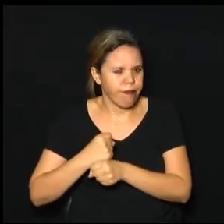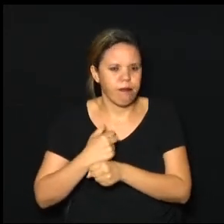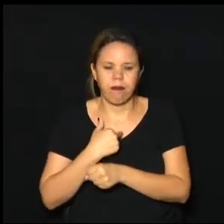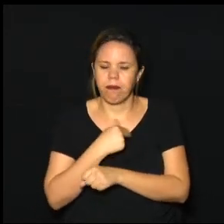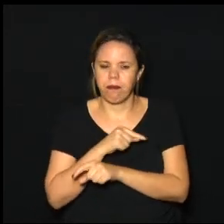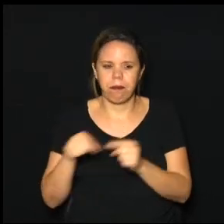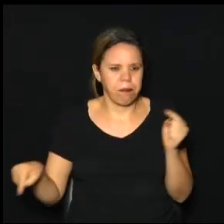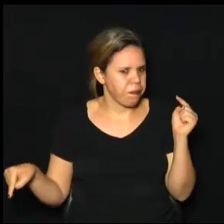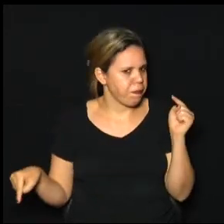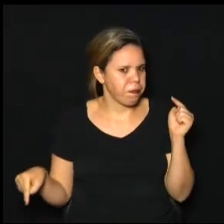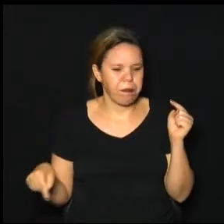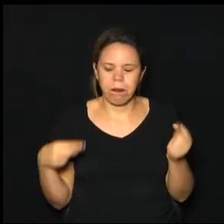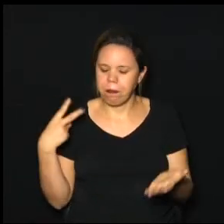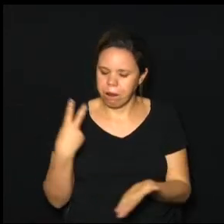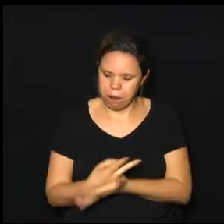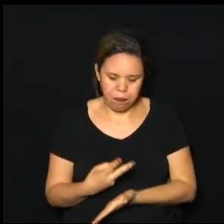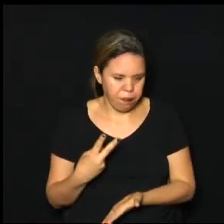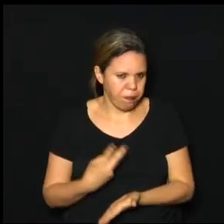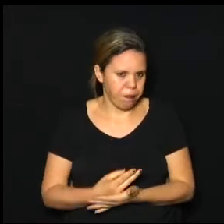isso está mantido.